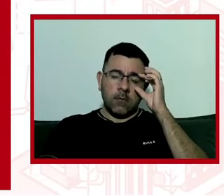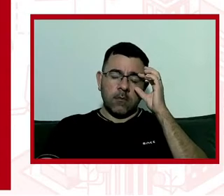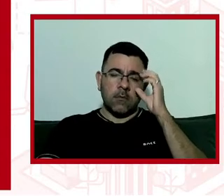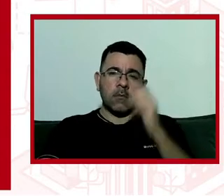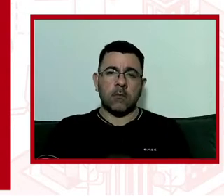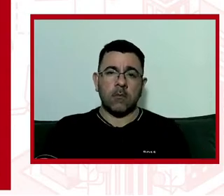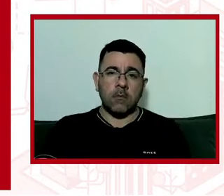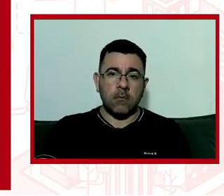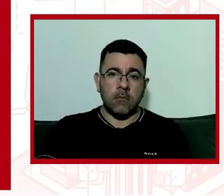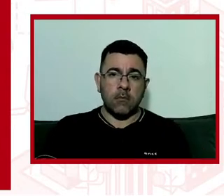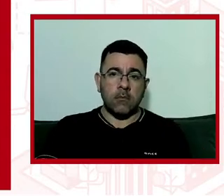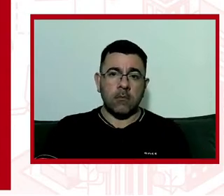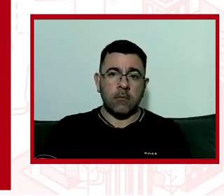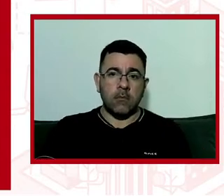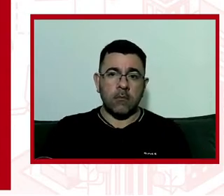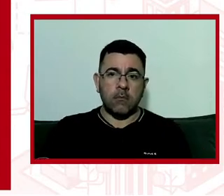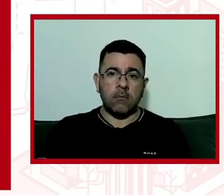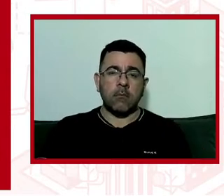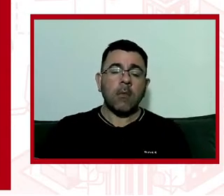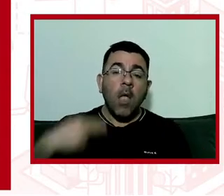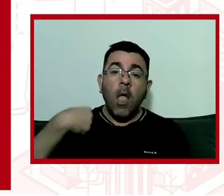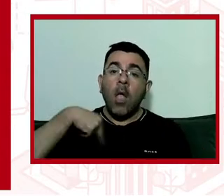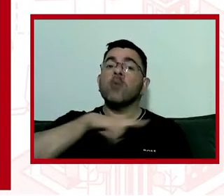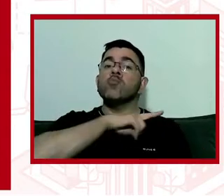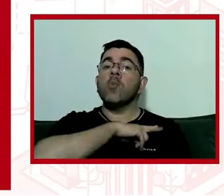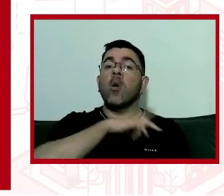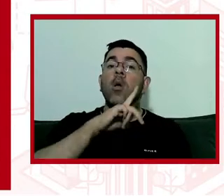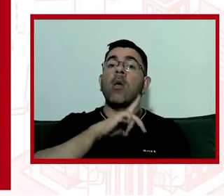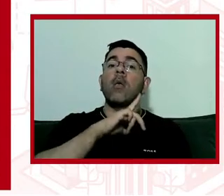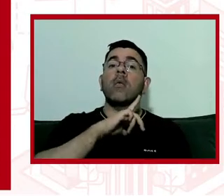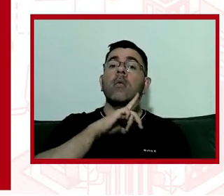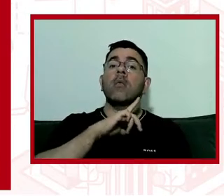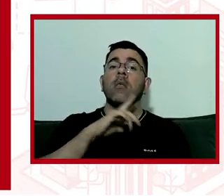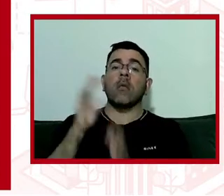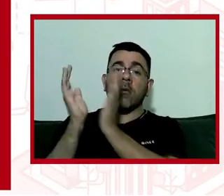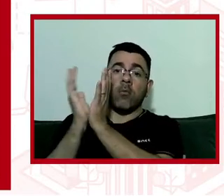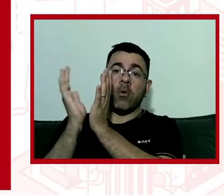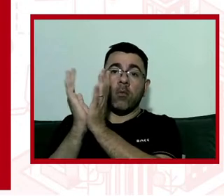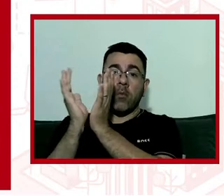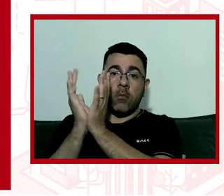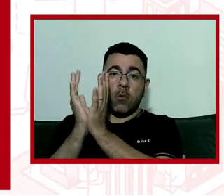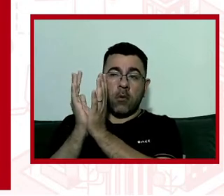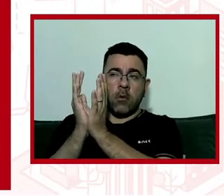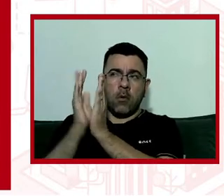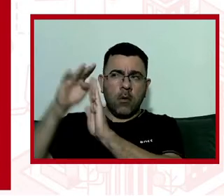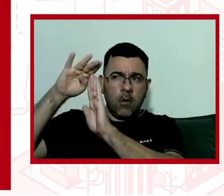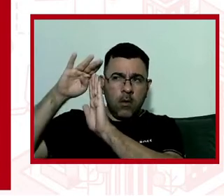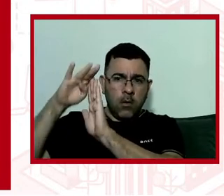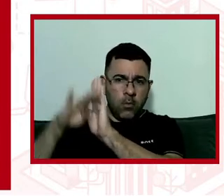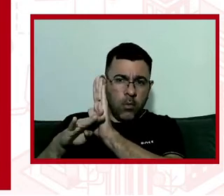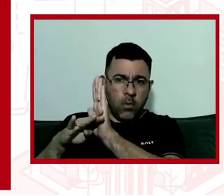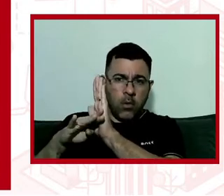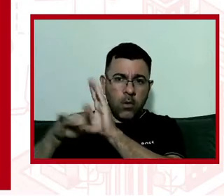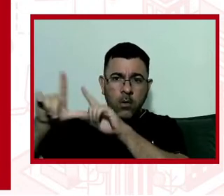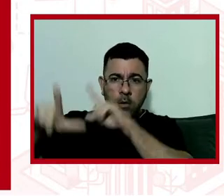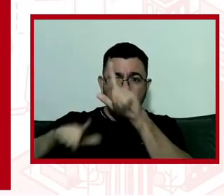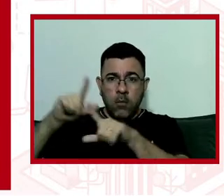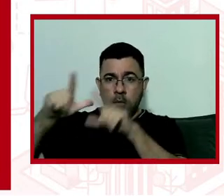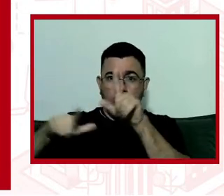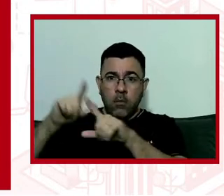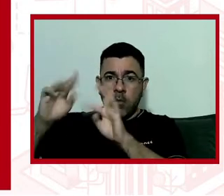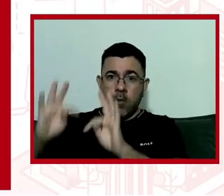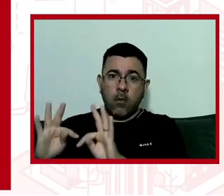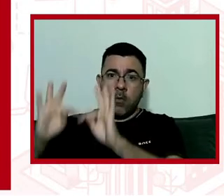e a gente tem naturalmente uma organização de servidores efetivos da emé uma empresa de Tecnologia do